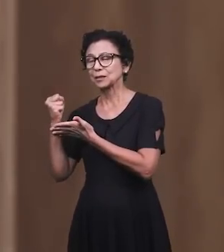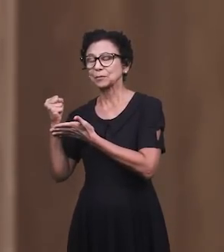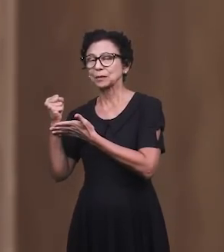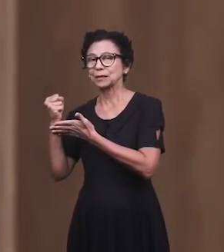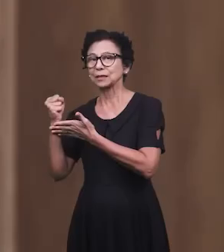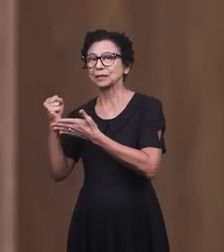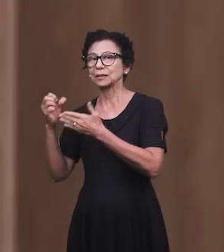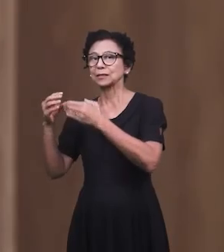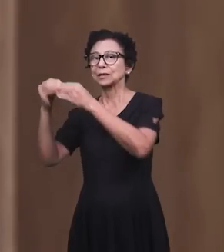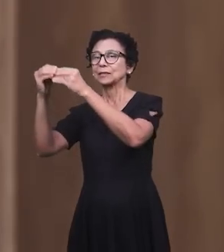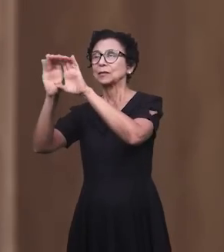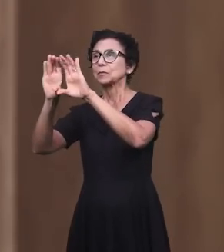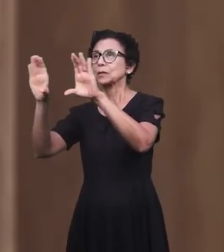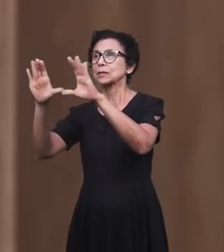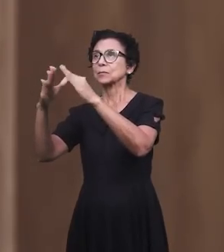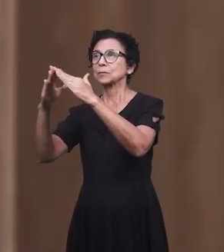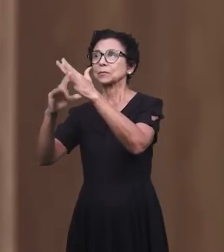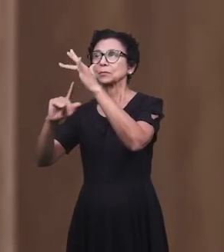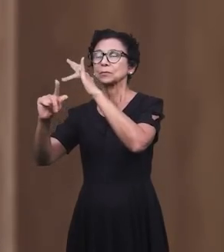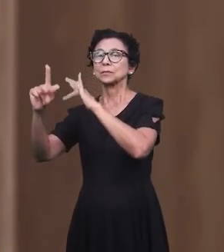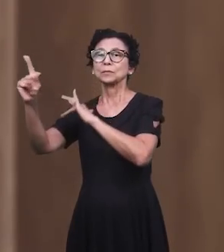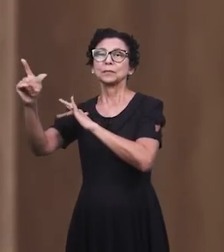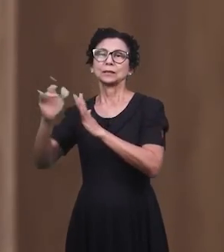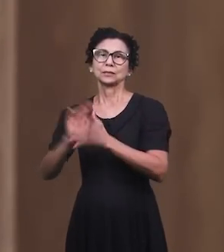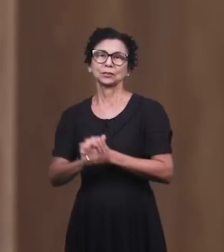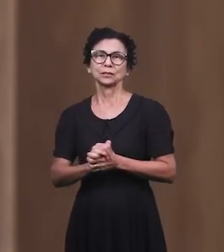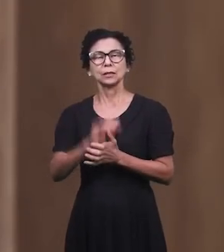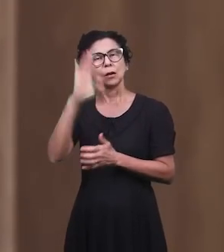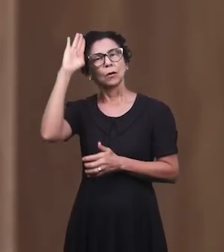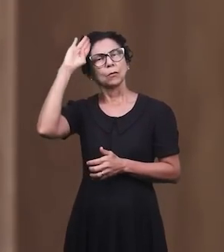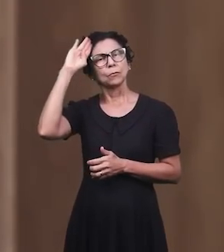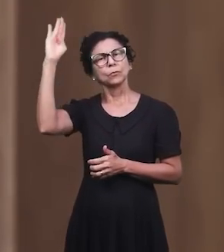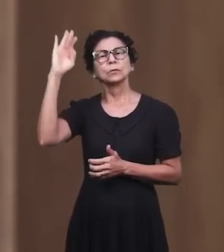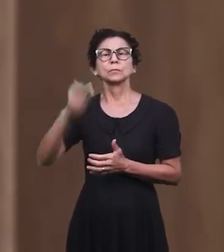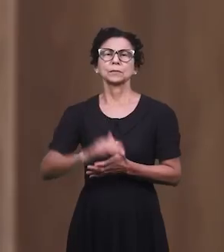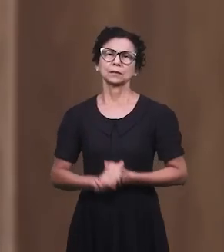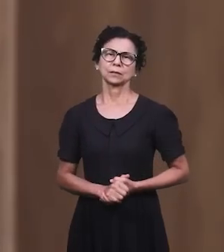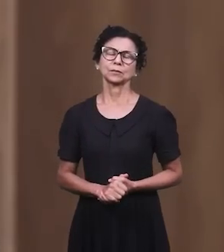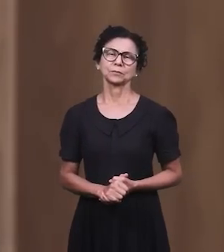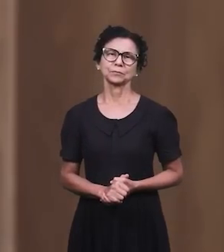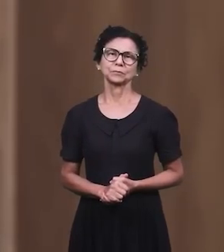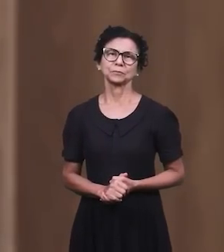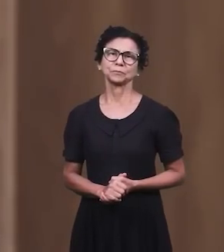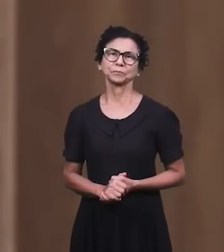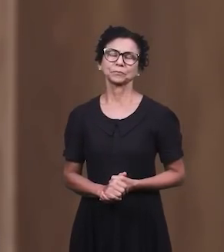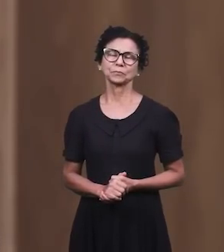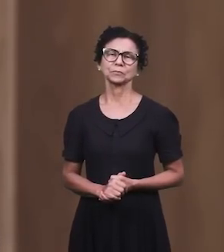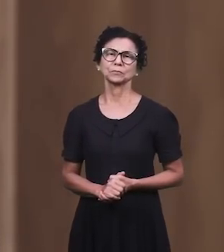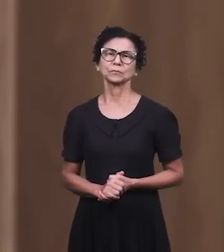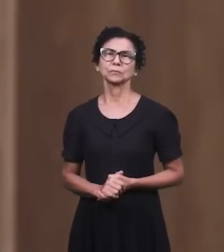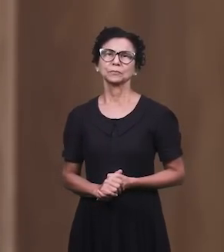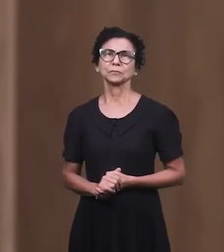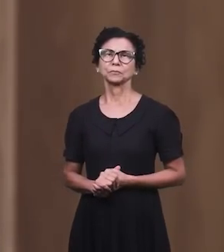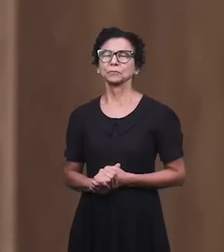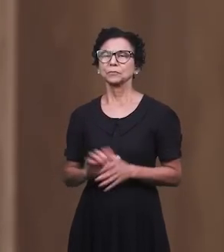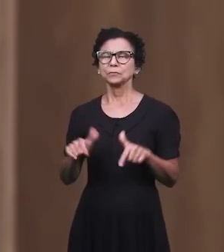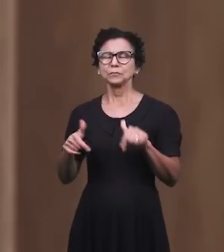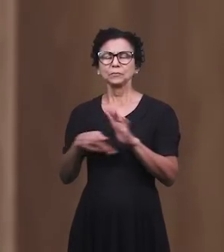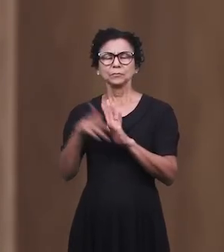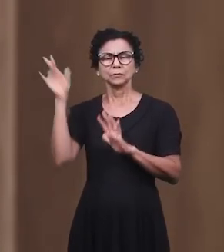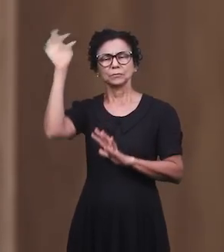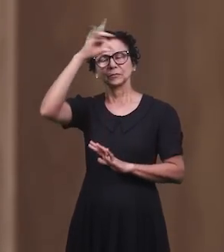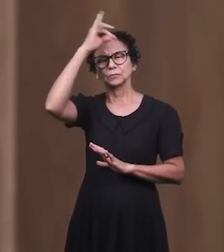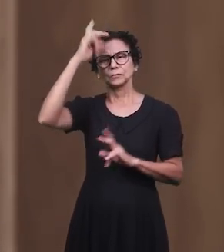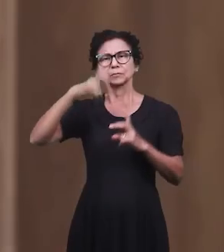com o Senhor na eternidade. E essa aí é o fundamental para nós. Todo preparo, nós entendemos revelação, ação do Espírito